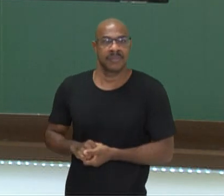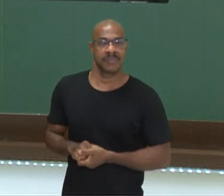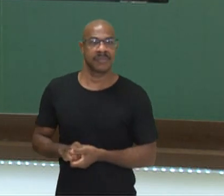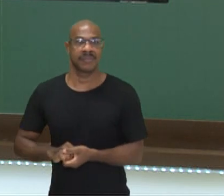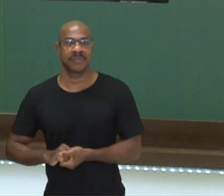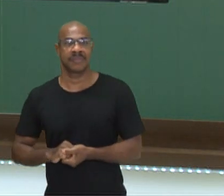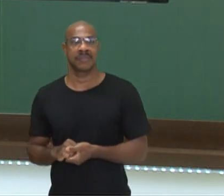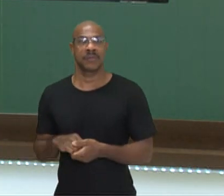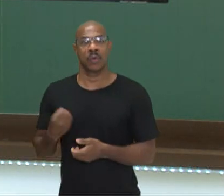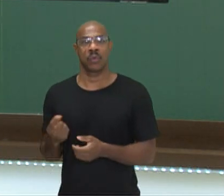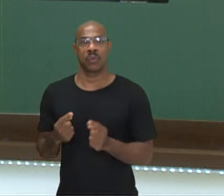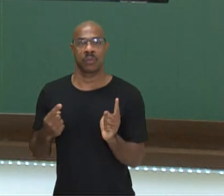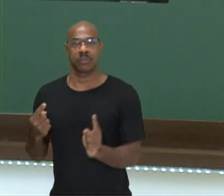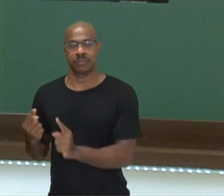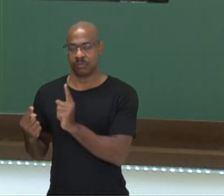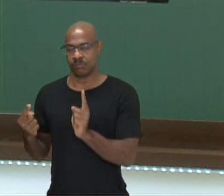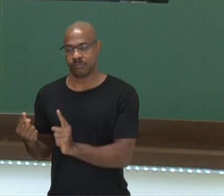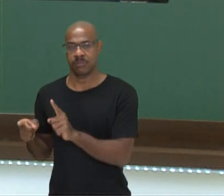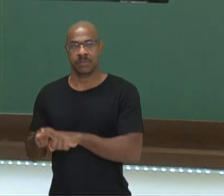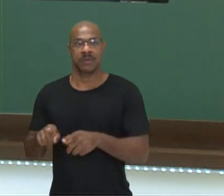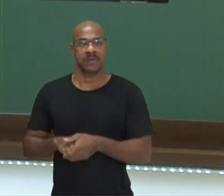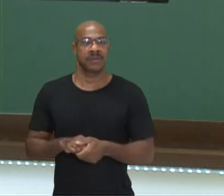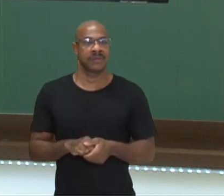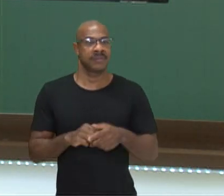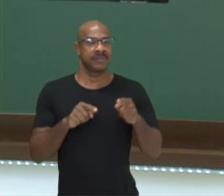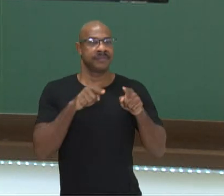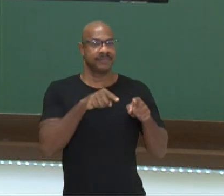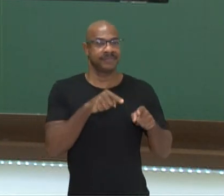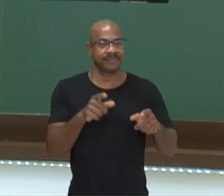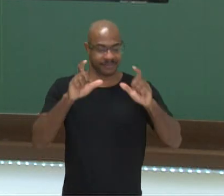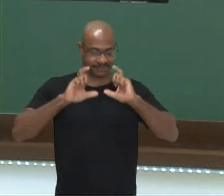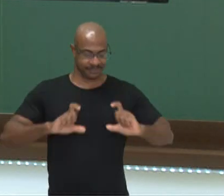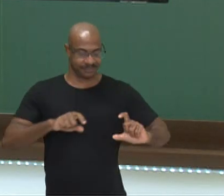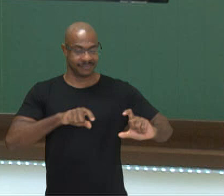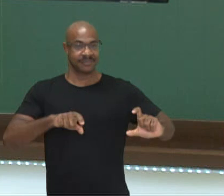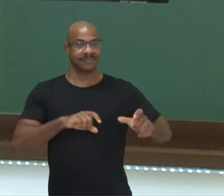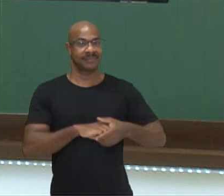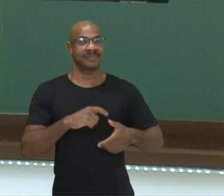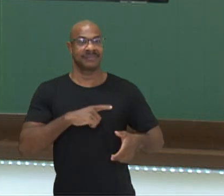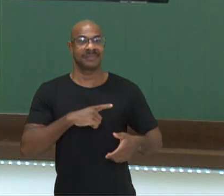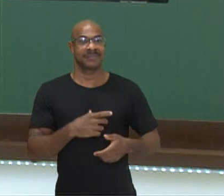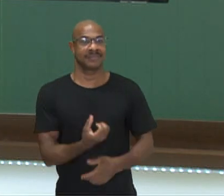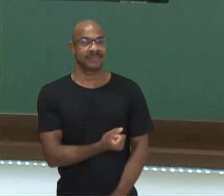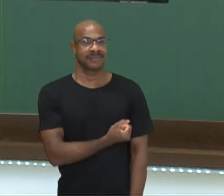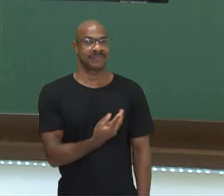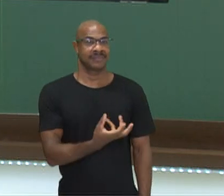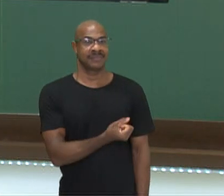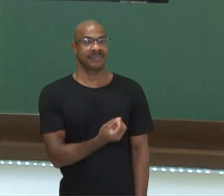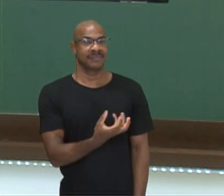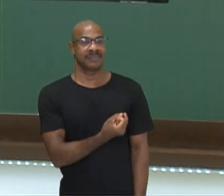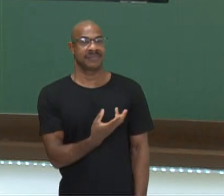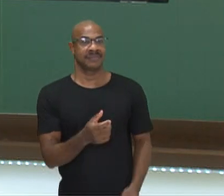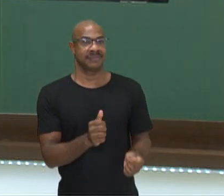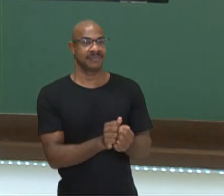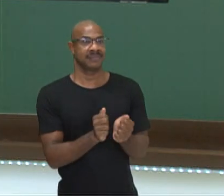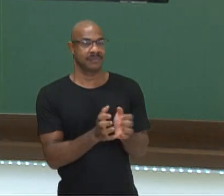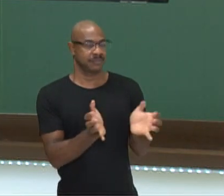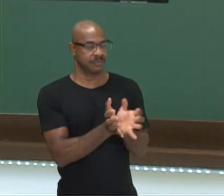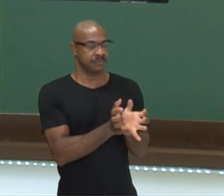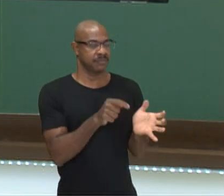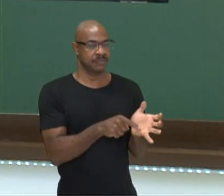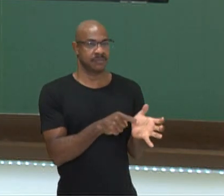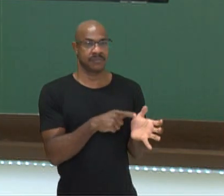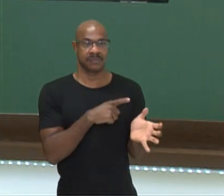aqui a diminuição ainda, tanto do discurso, tanto da fala, como do número de ouvintes e de apoiadores